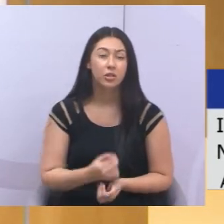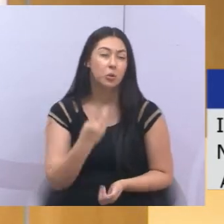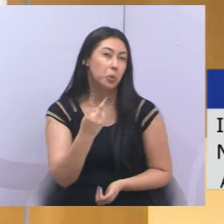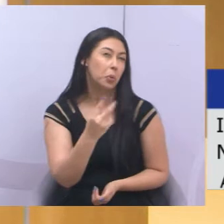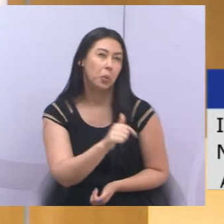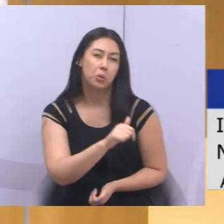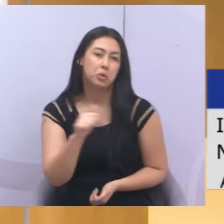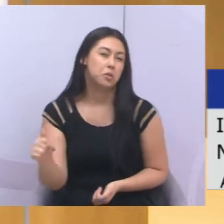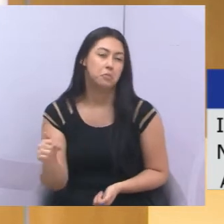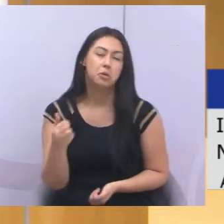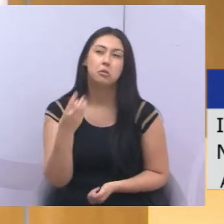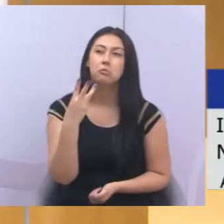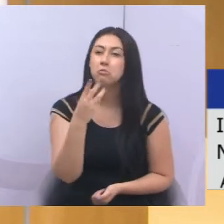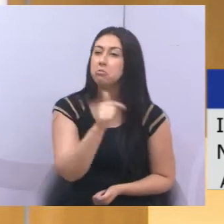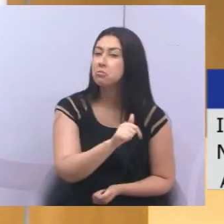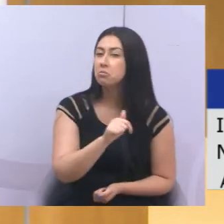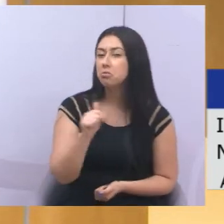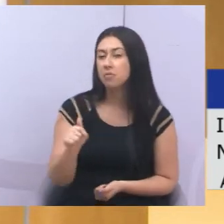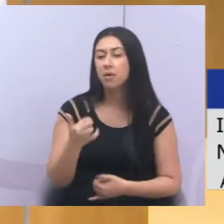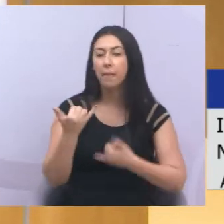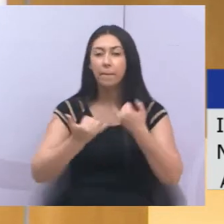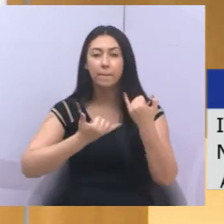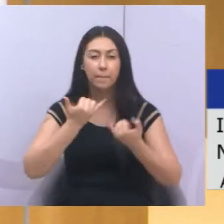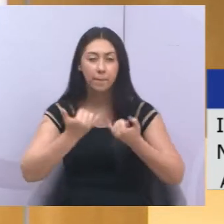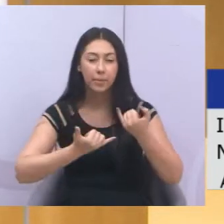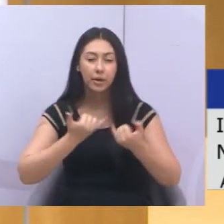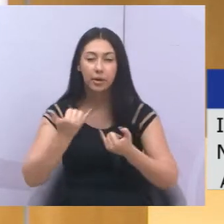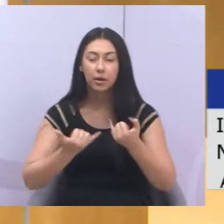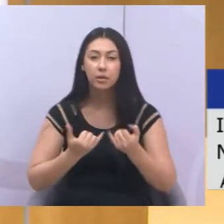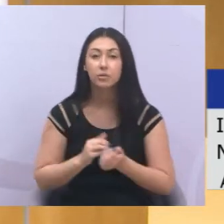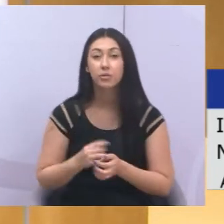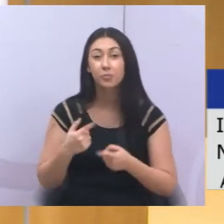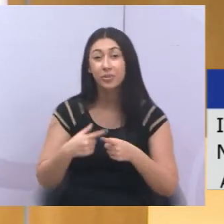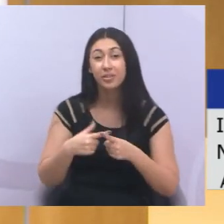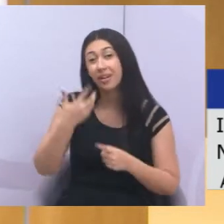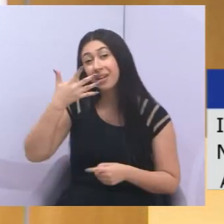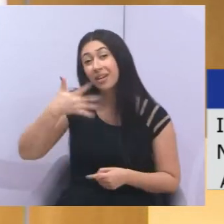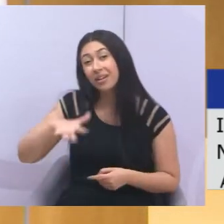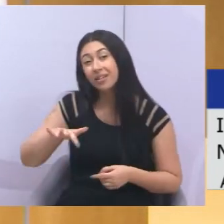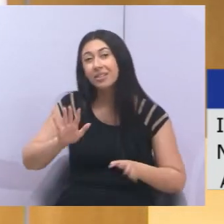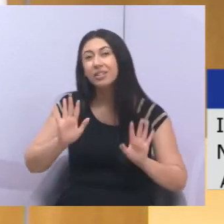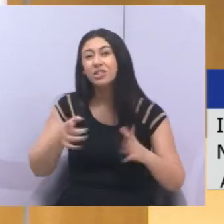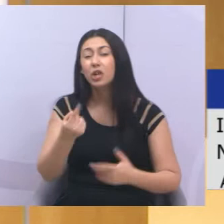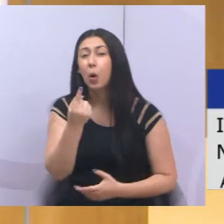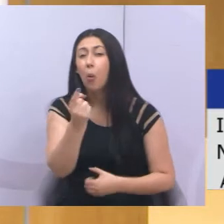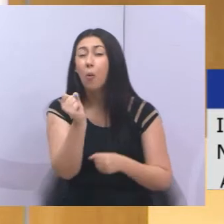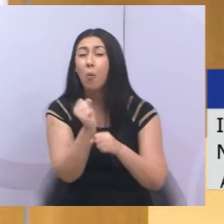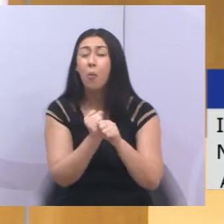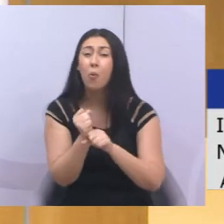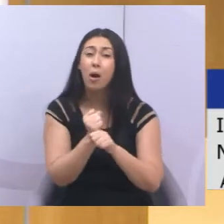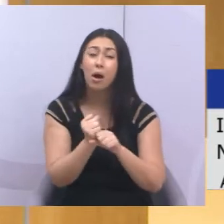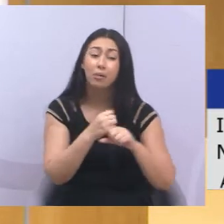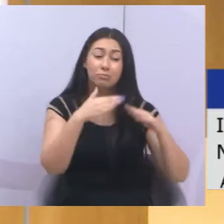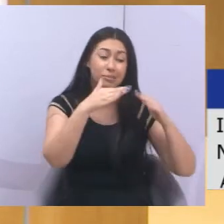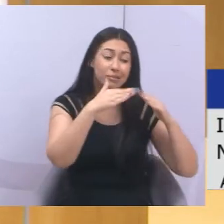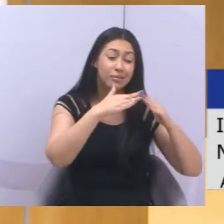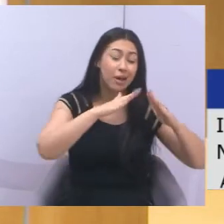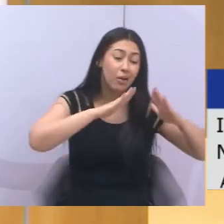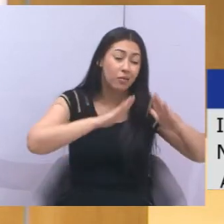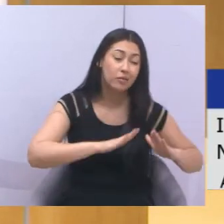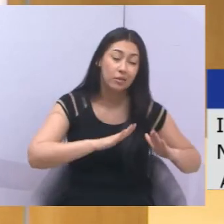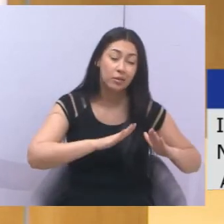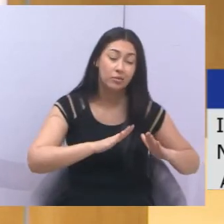semanas para as crianças que já estavam praticamente há um ano dentro das suas